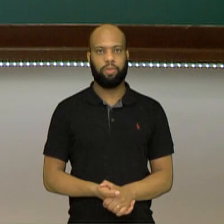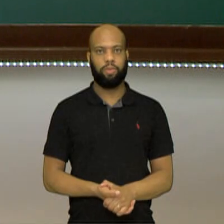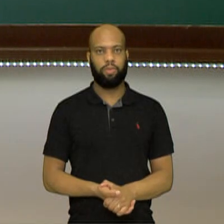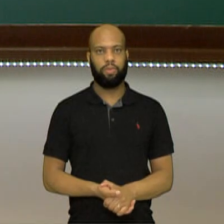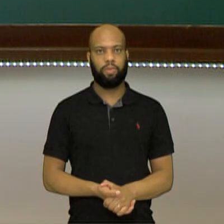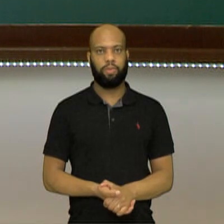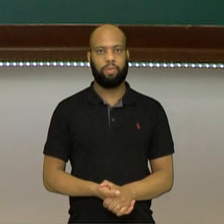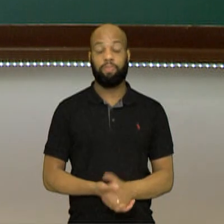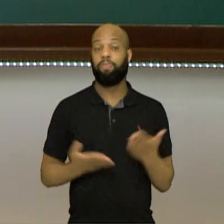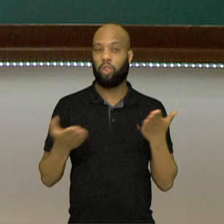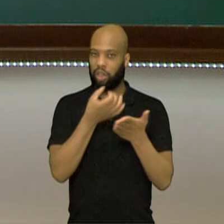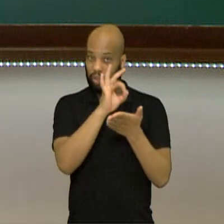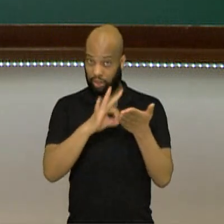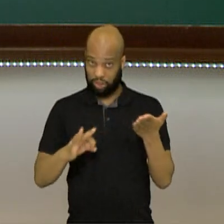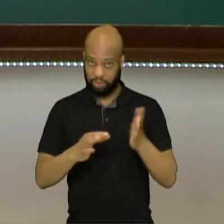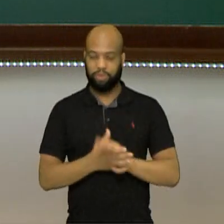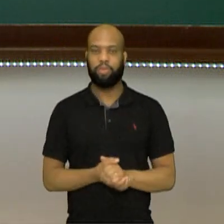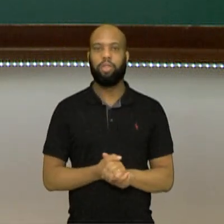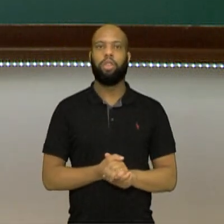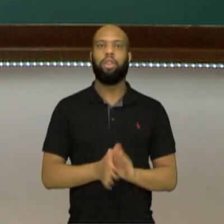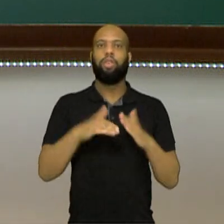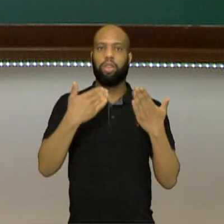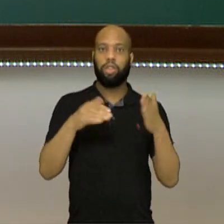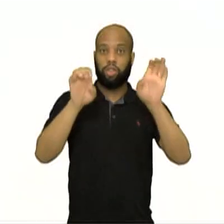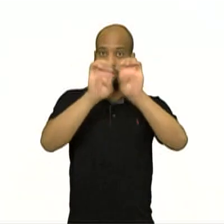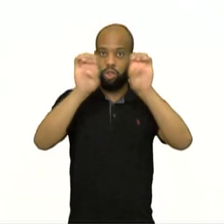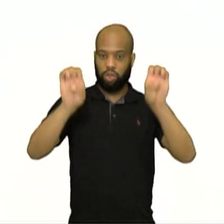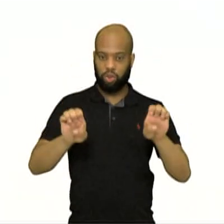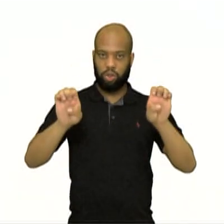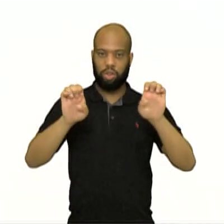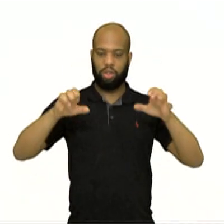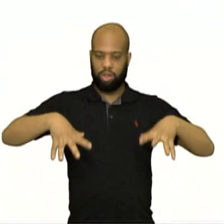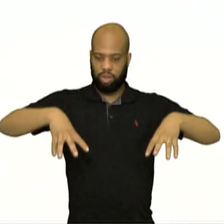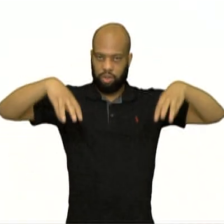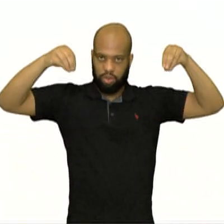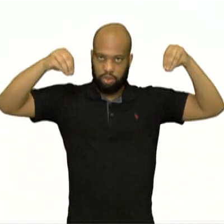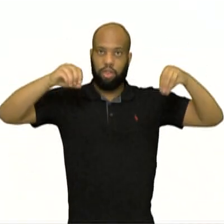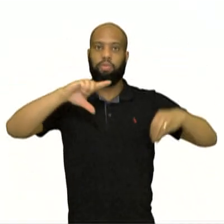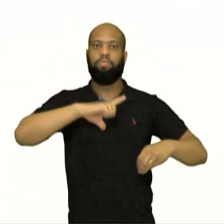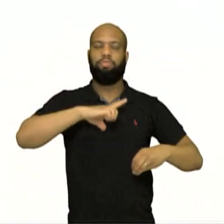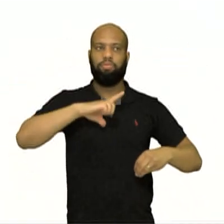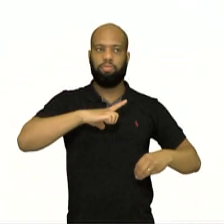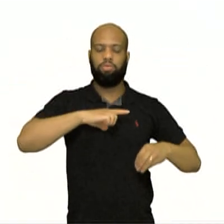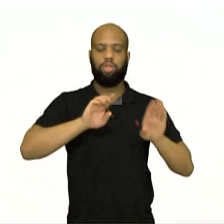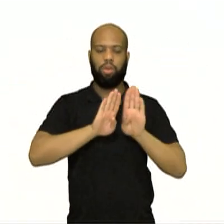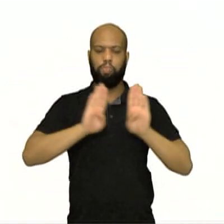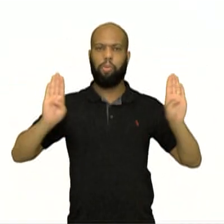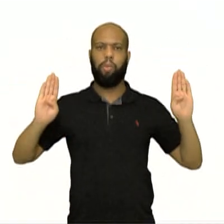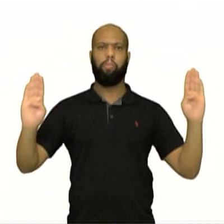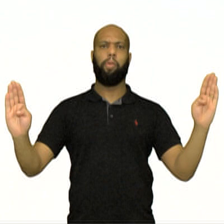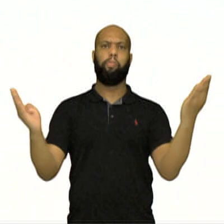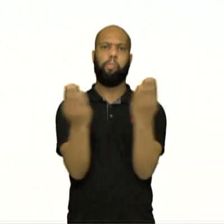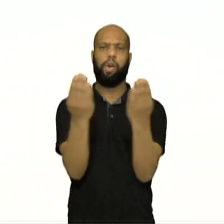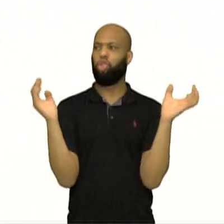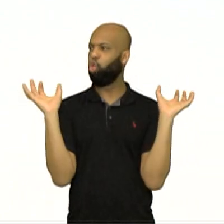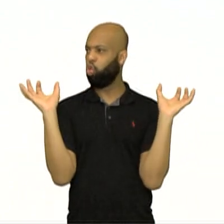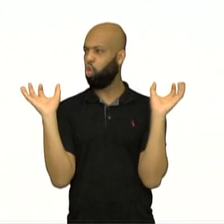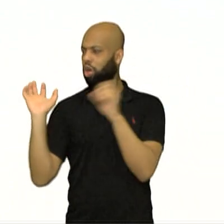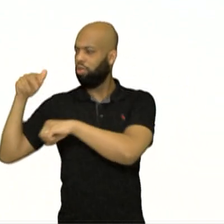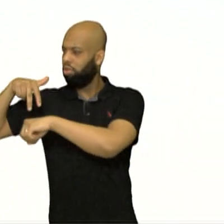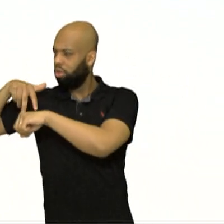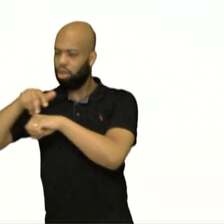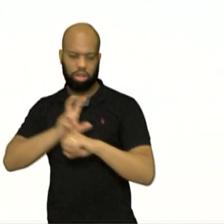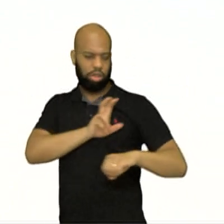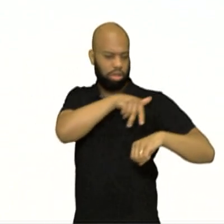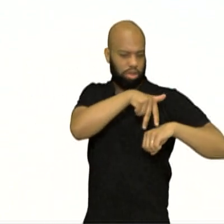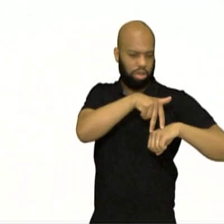Então vamos corrigir, pessoal? Então a estrutura dos castelos, com fortes e altas muralhas, além de torres, evidencia